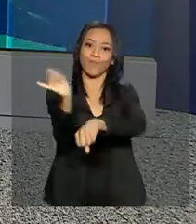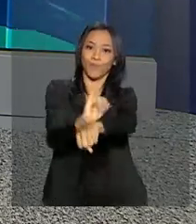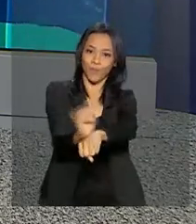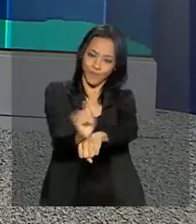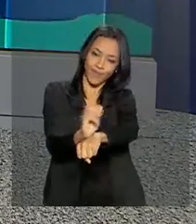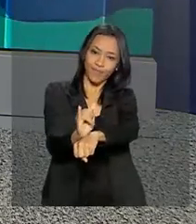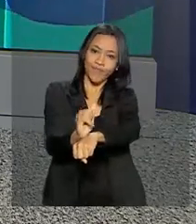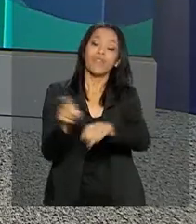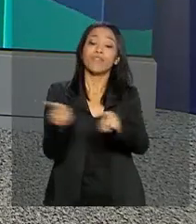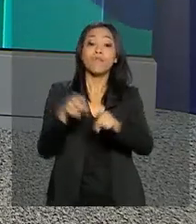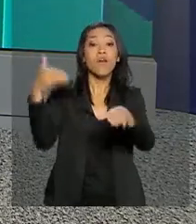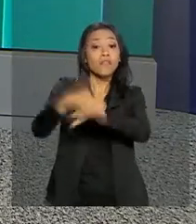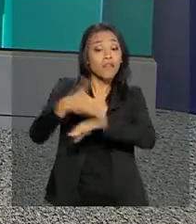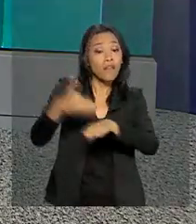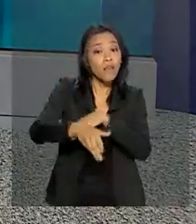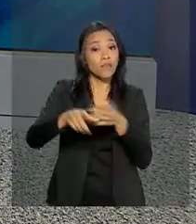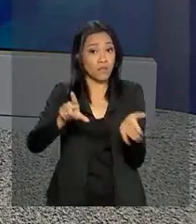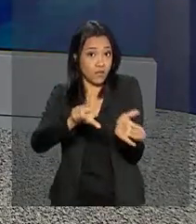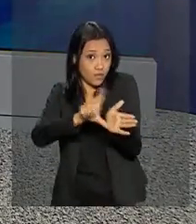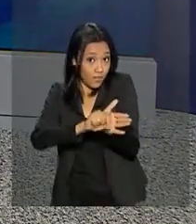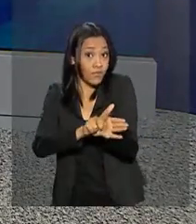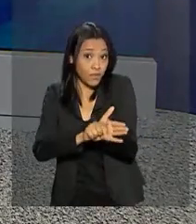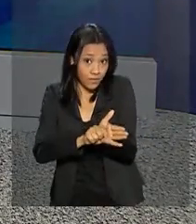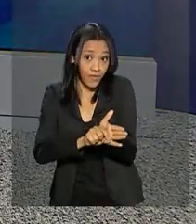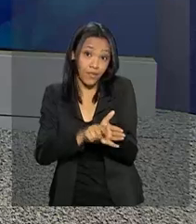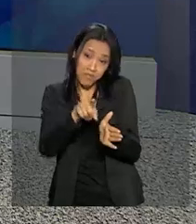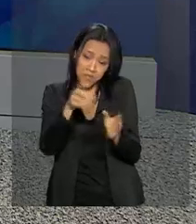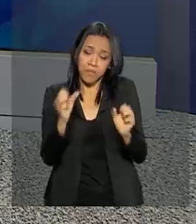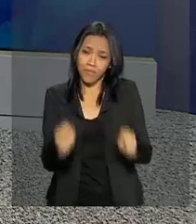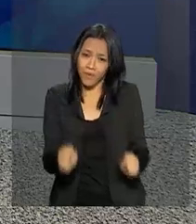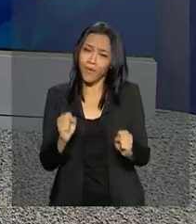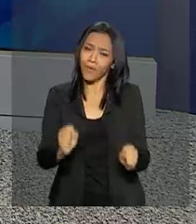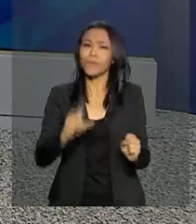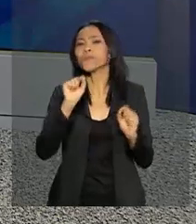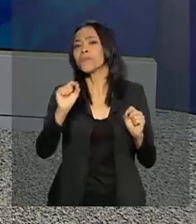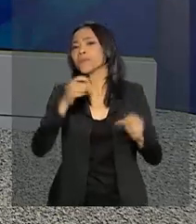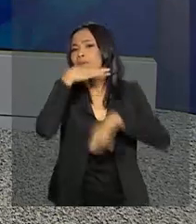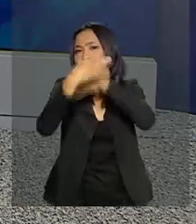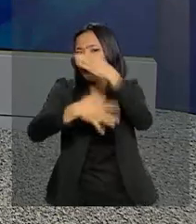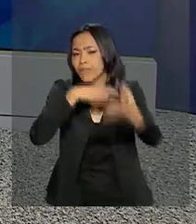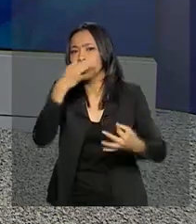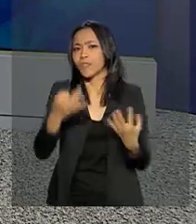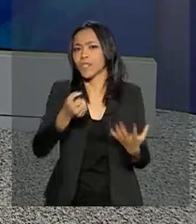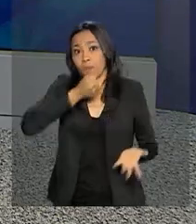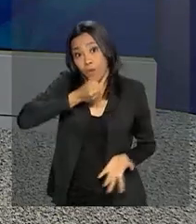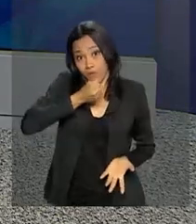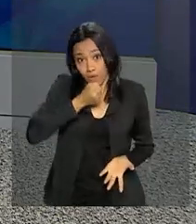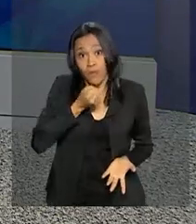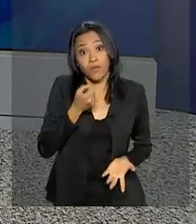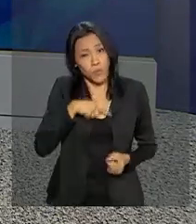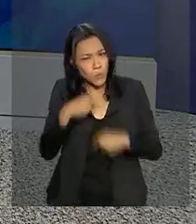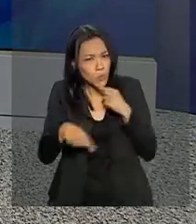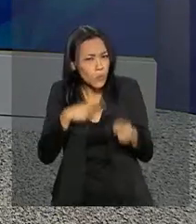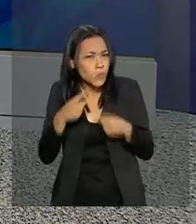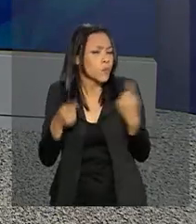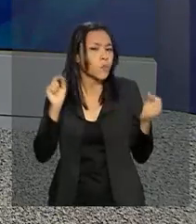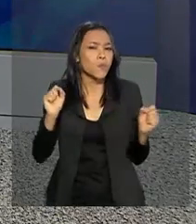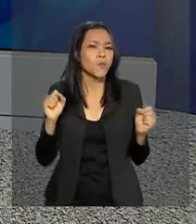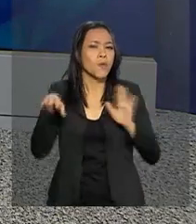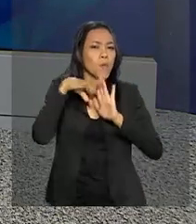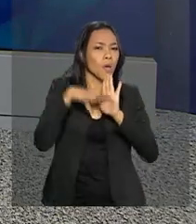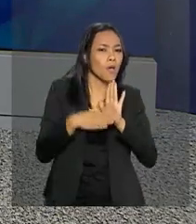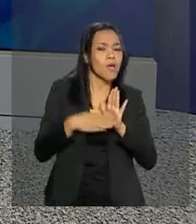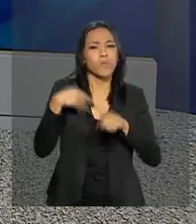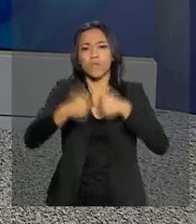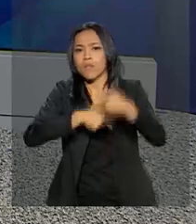YouTube. Acesse também o nosso perfil no Twitter. E você pode ainda mandar suas sugestões de reportagens e dúvidas sobre programas e